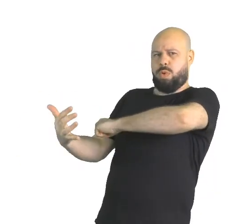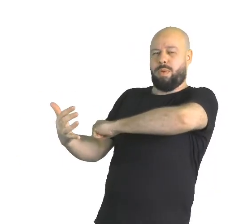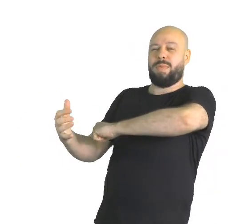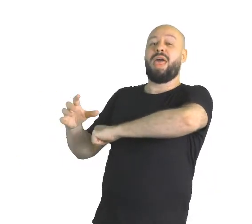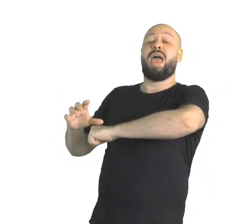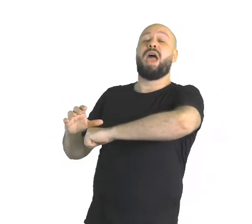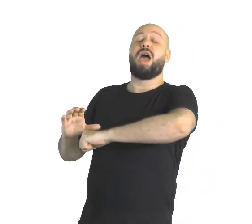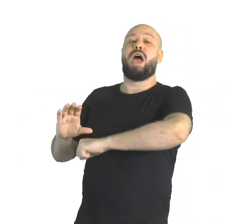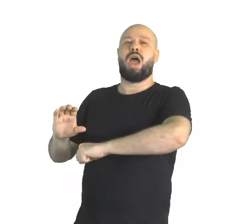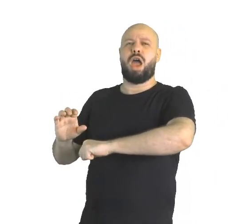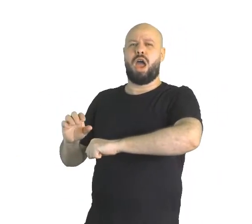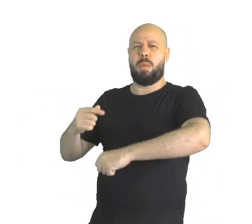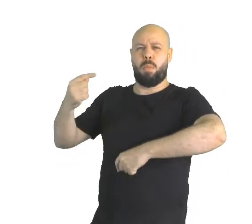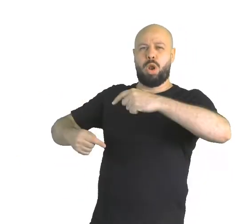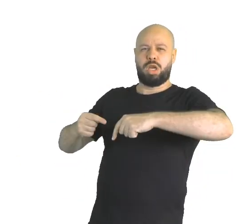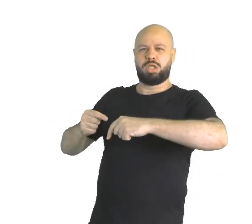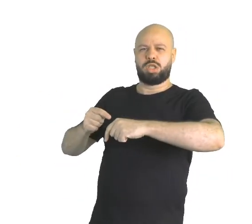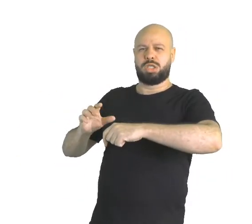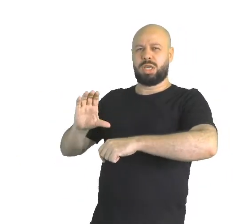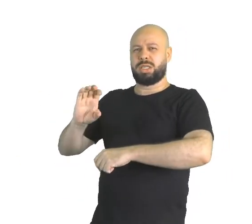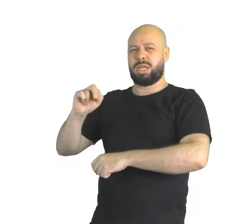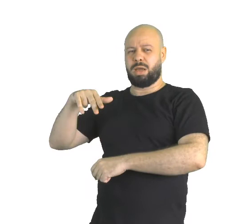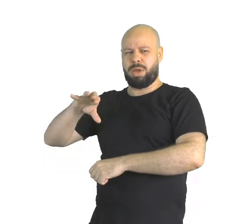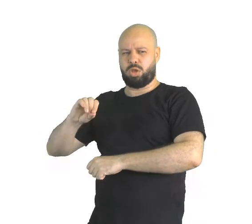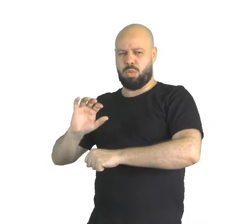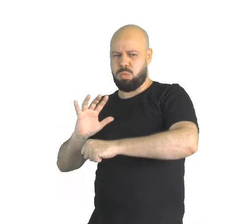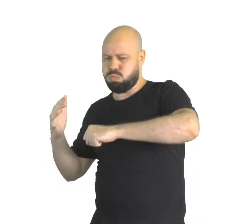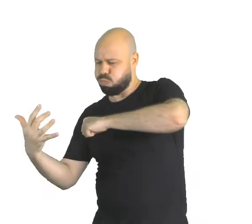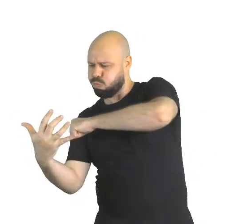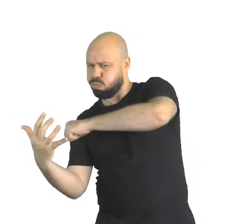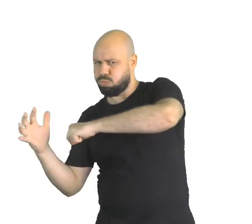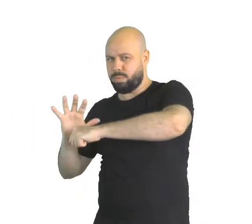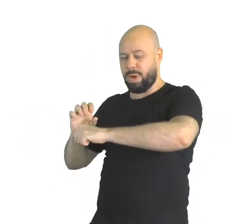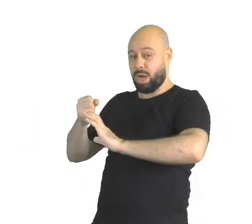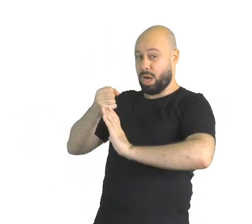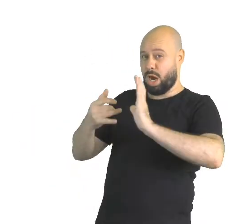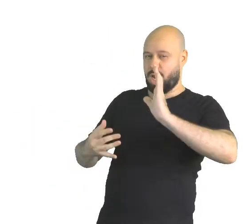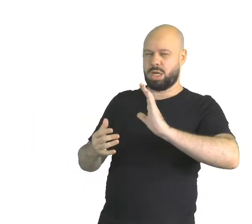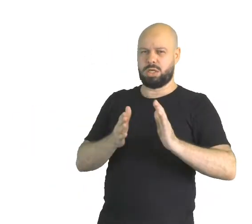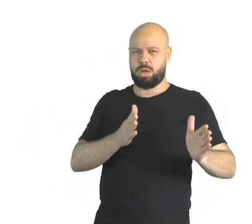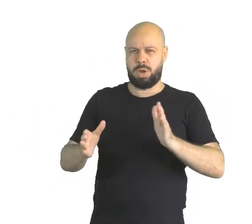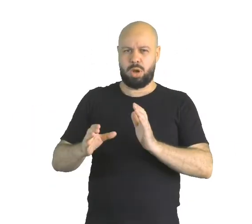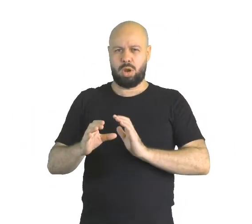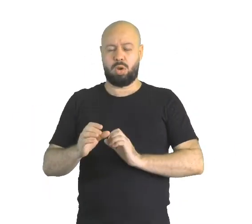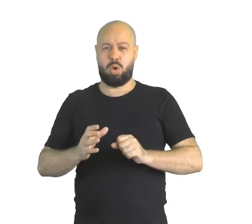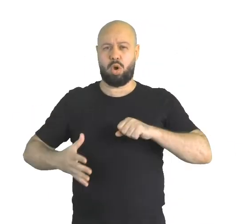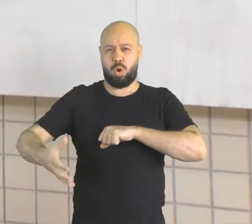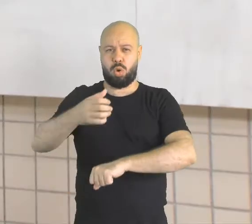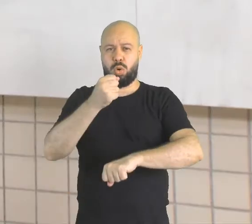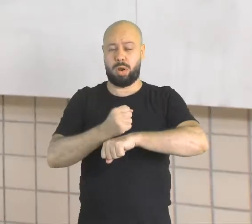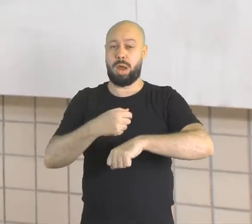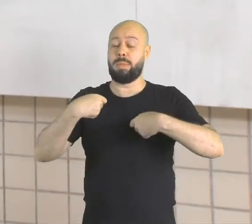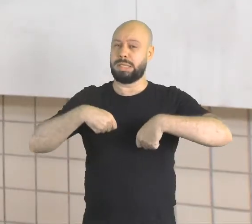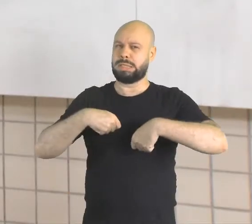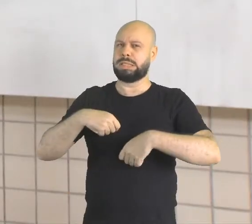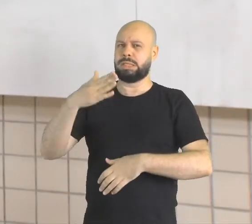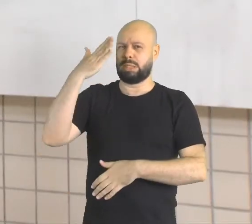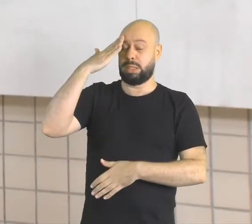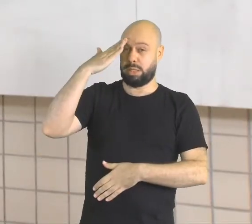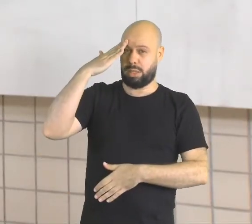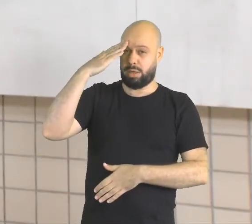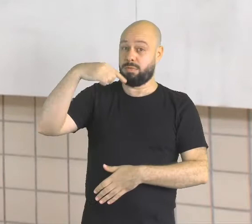de cercamento. Tem uma característica no período colonial que eu acho que tem que ser bem trabalhada e vocês também têm